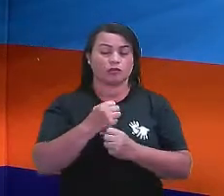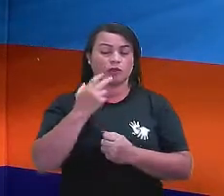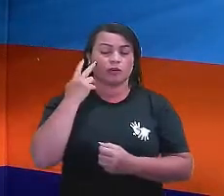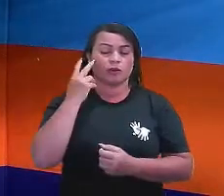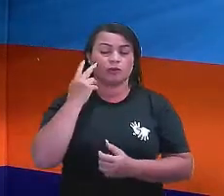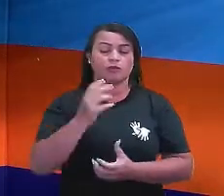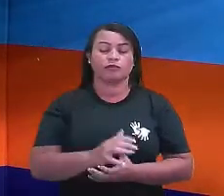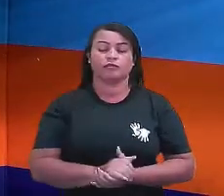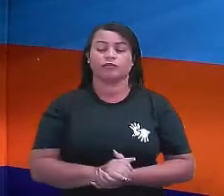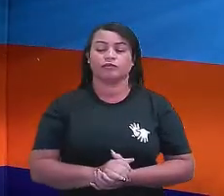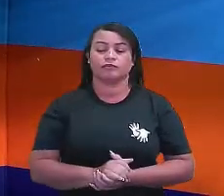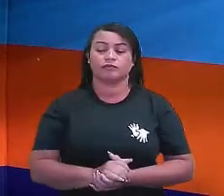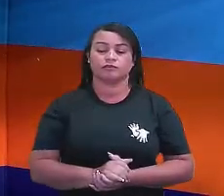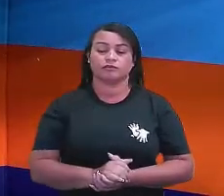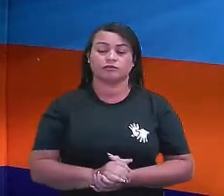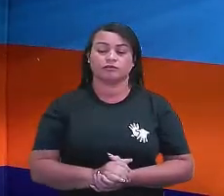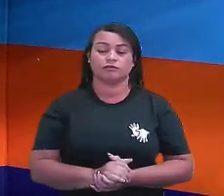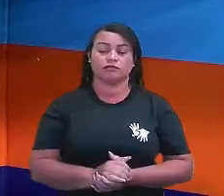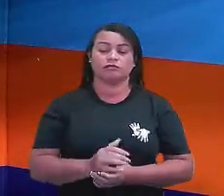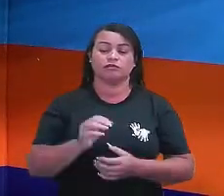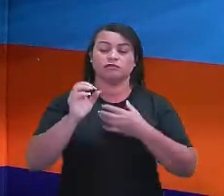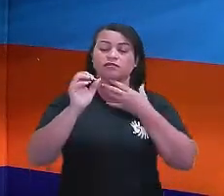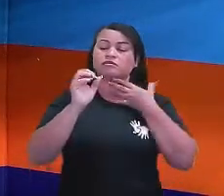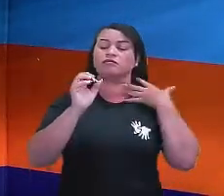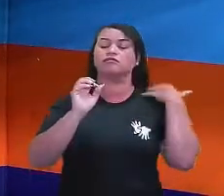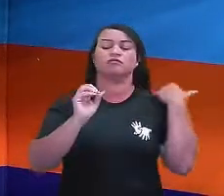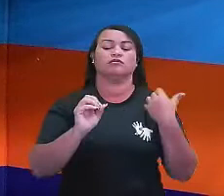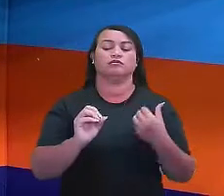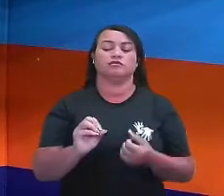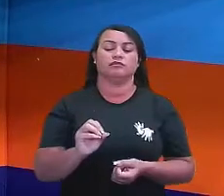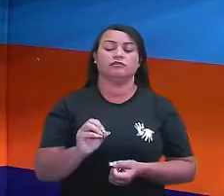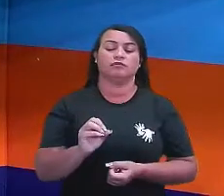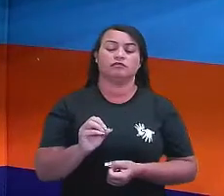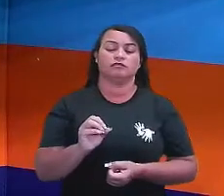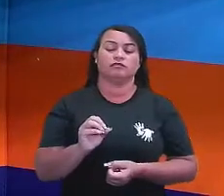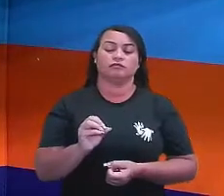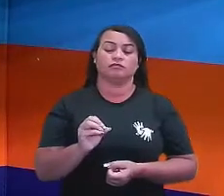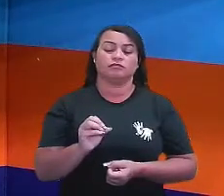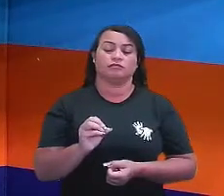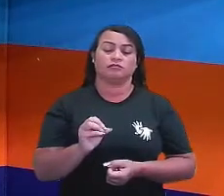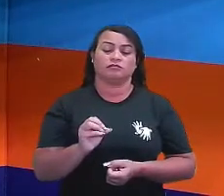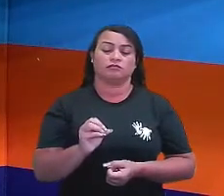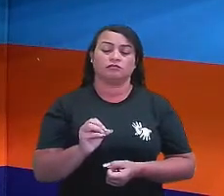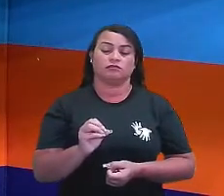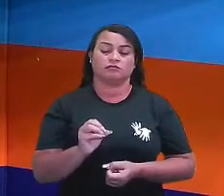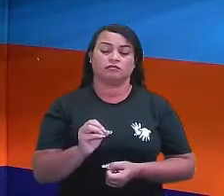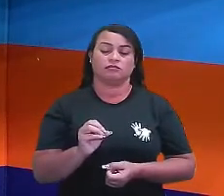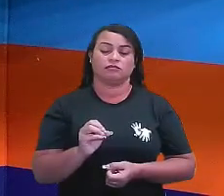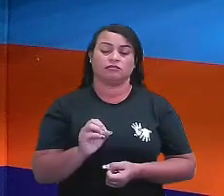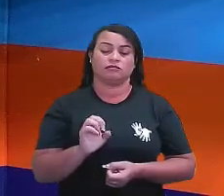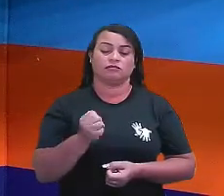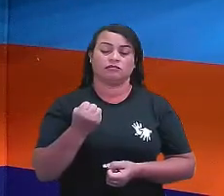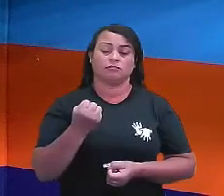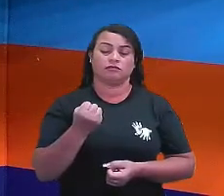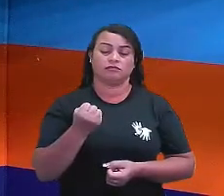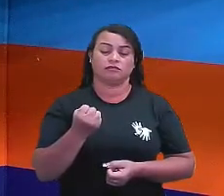normalmente. 0 mais 0 mais 0, 0. 2 mais 6, 8.